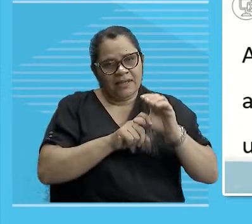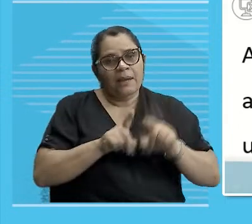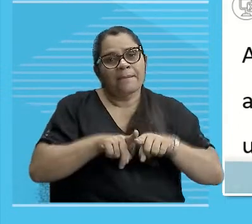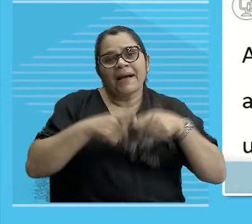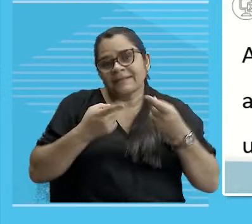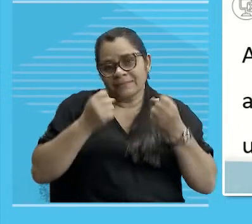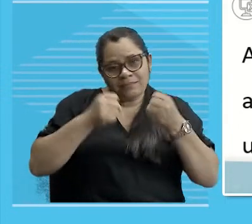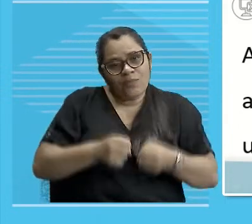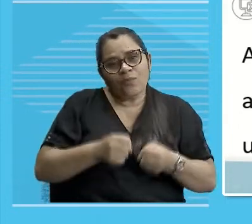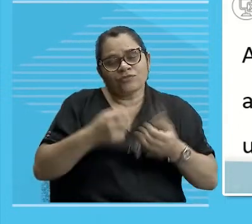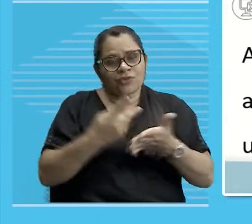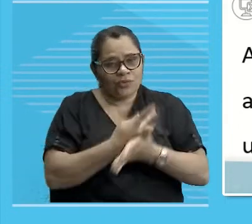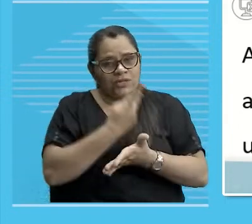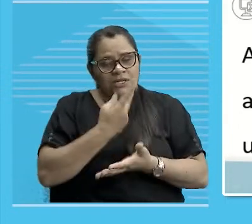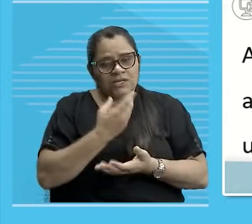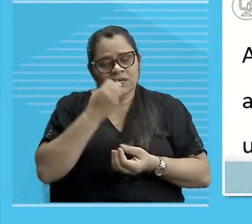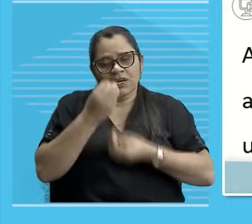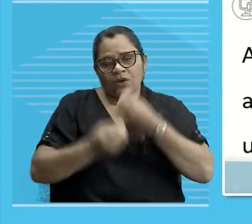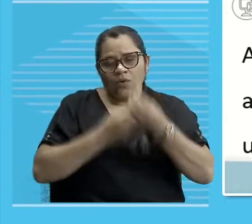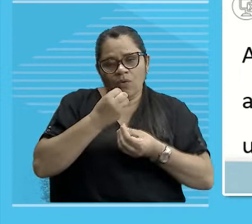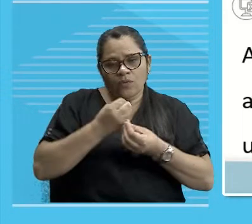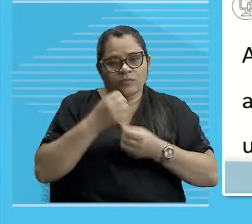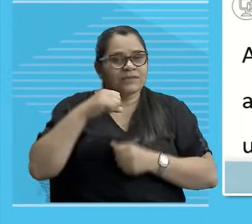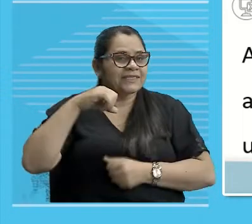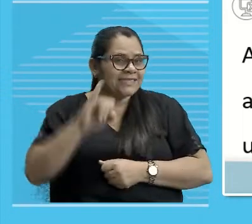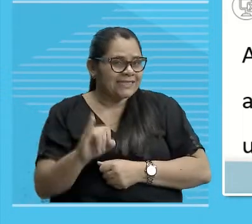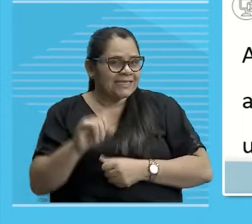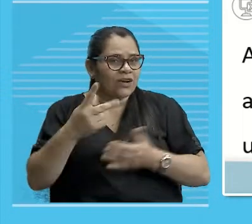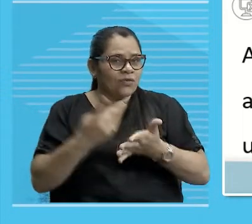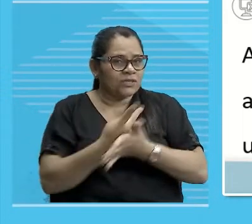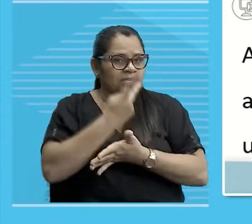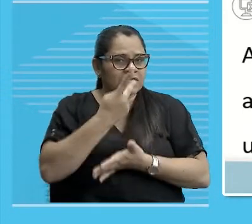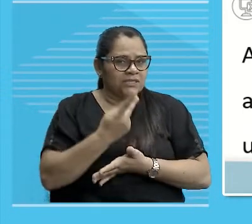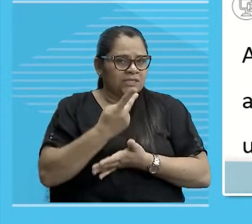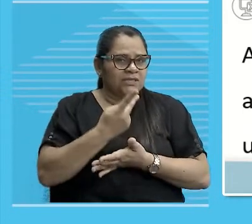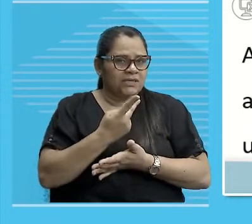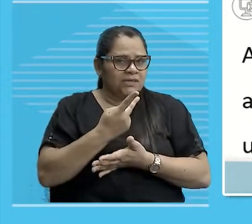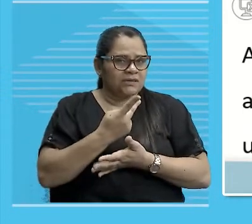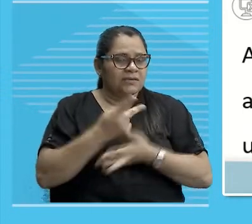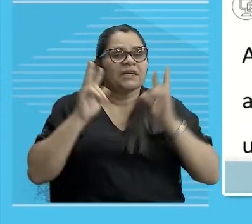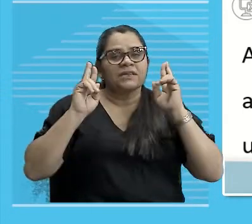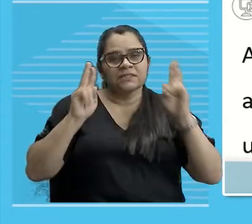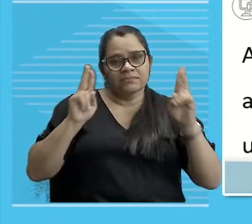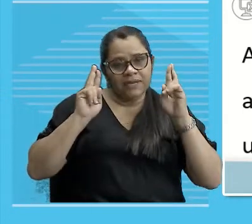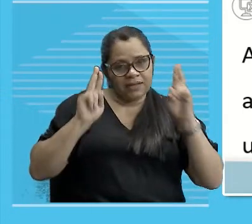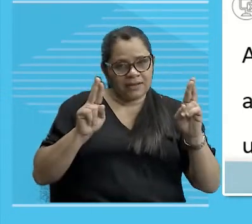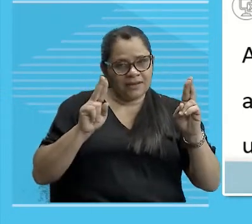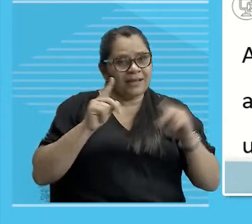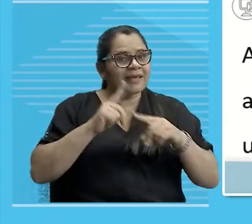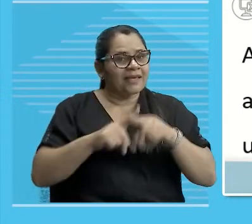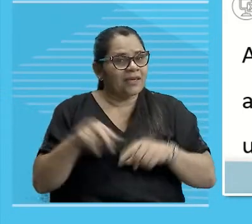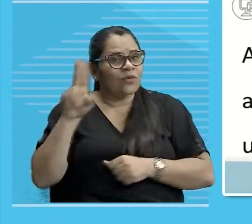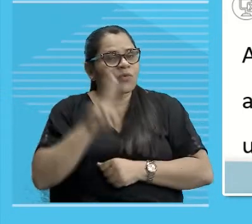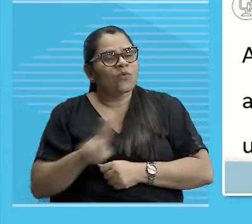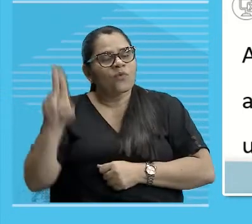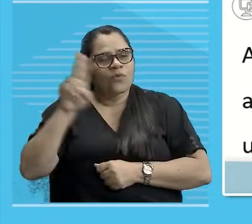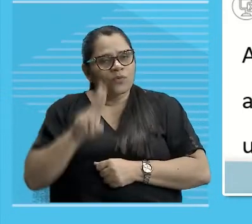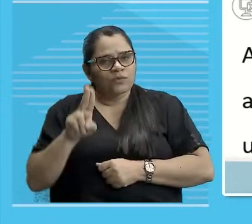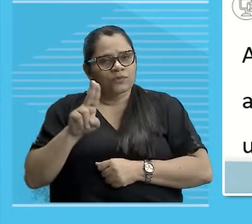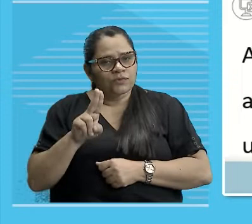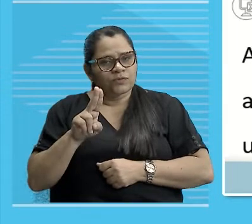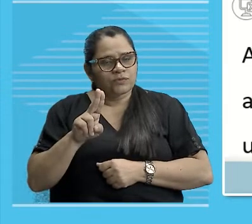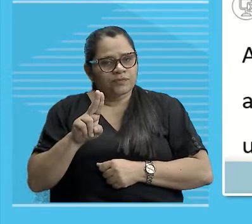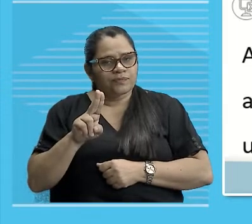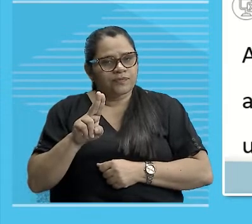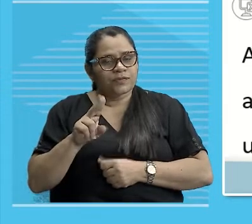acontecer. Se acontecer, evidentemente, a gente espera que se faça uso dele da maneira mais